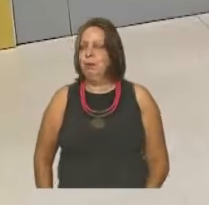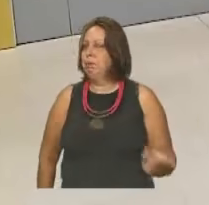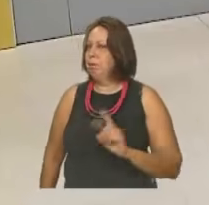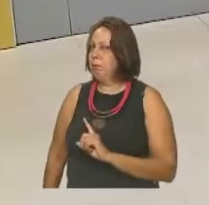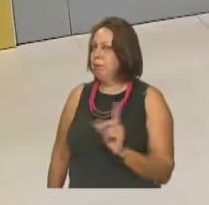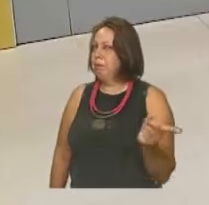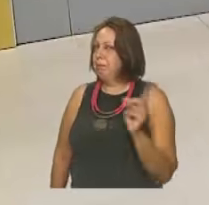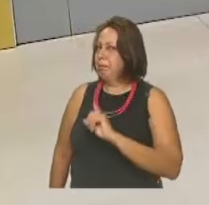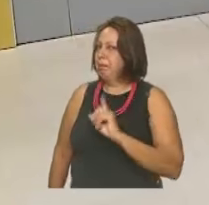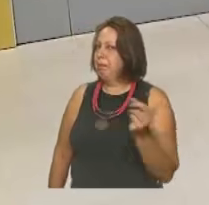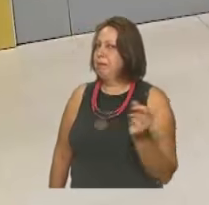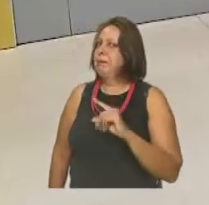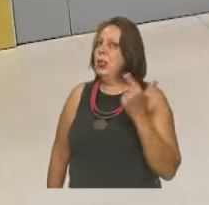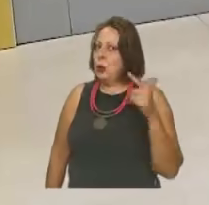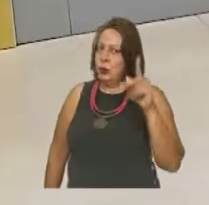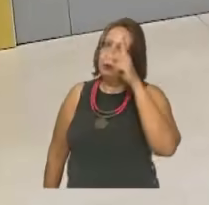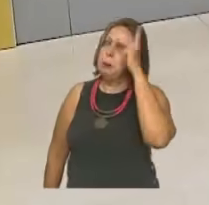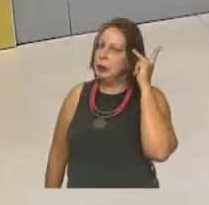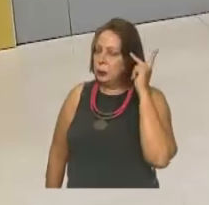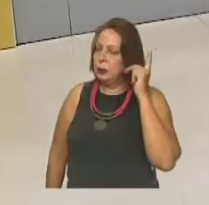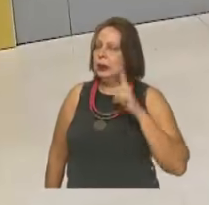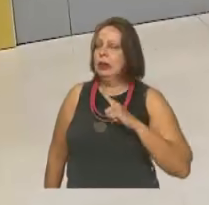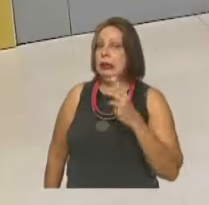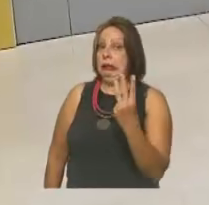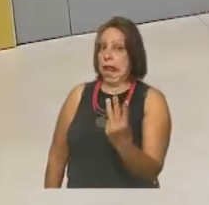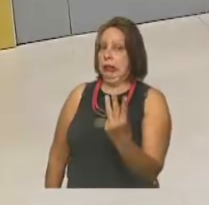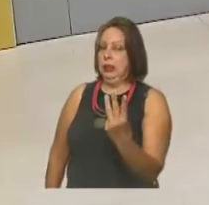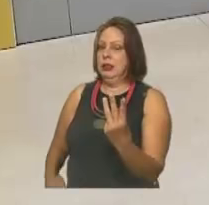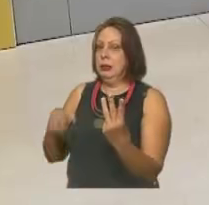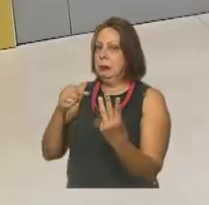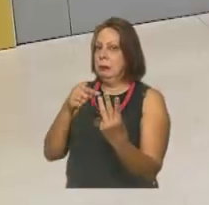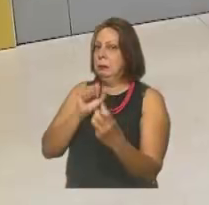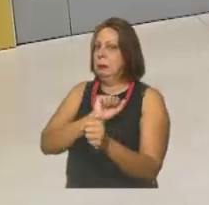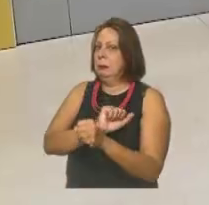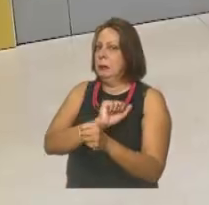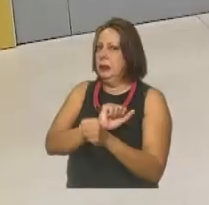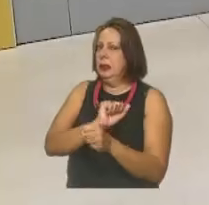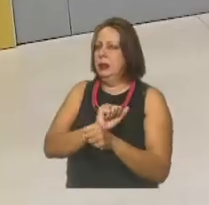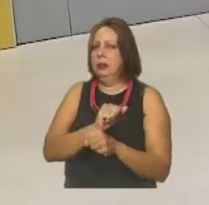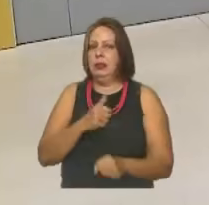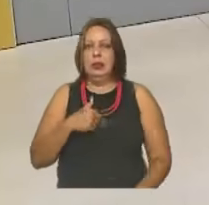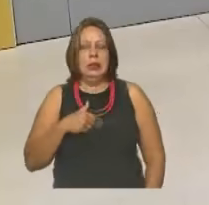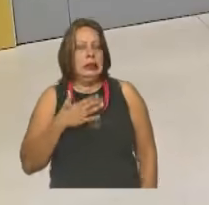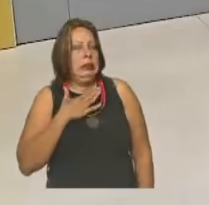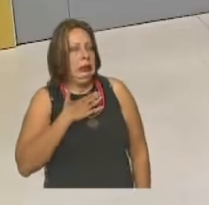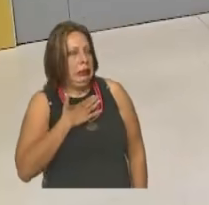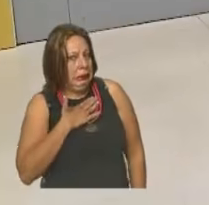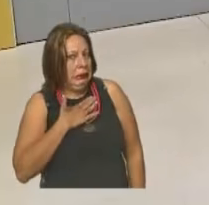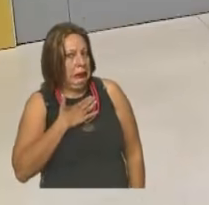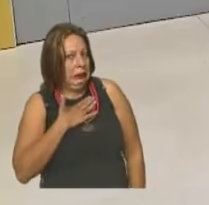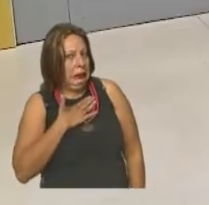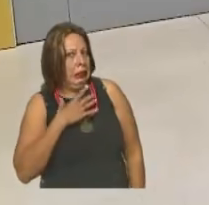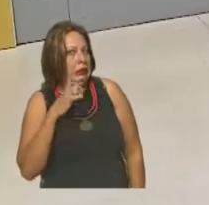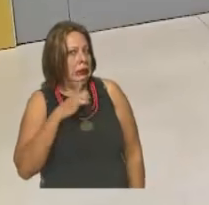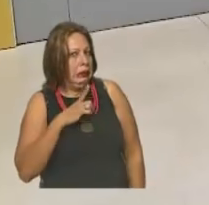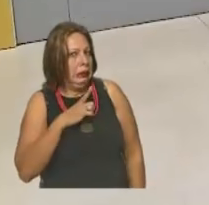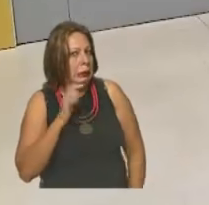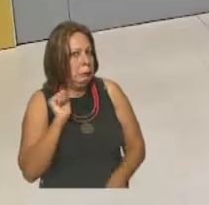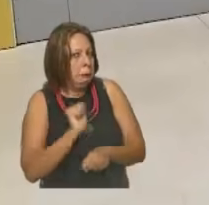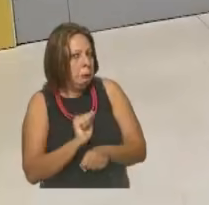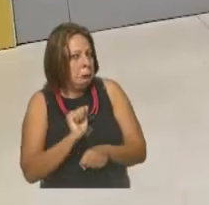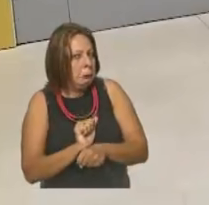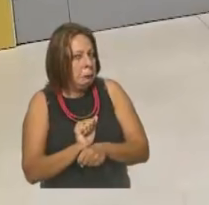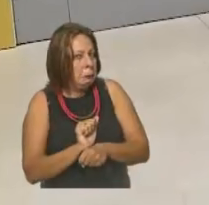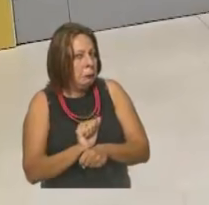Não decidiu, mas trouxe mais gente na disputa. São 3 títulos à espera agora. Ai, ai, ai, será que tem alguém esperando